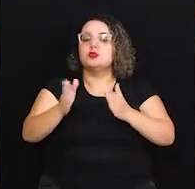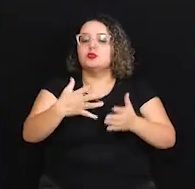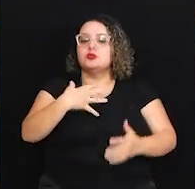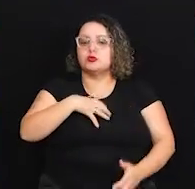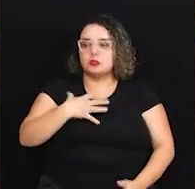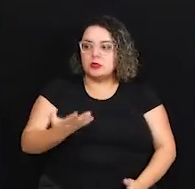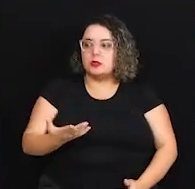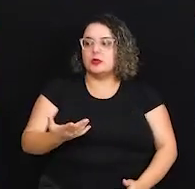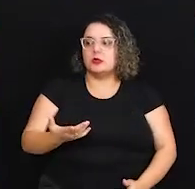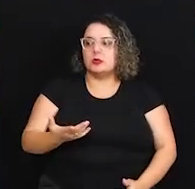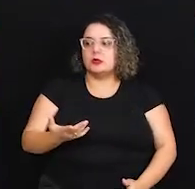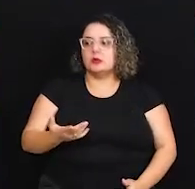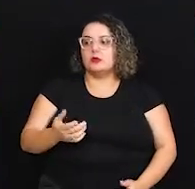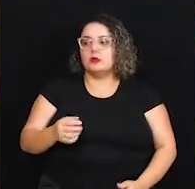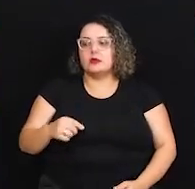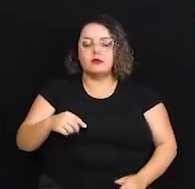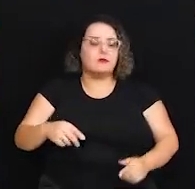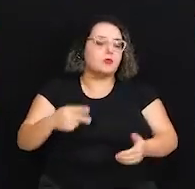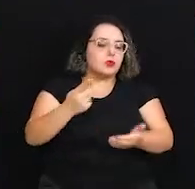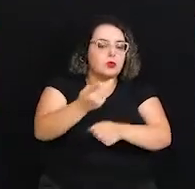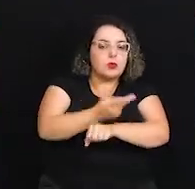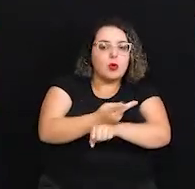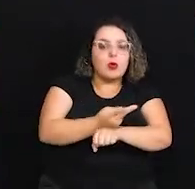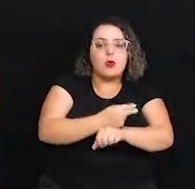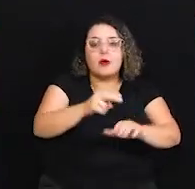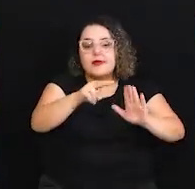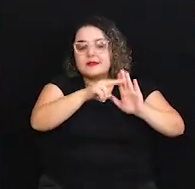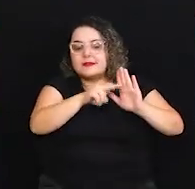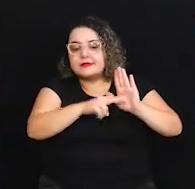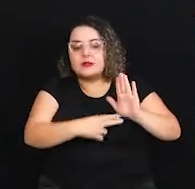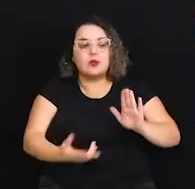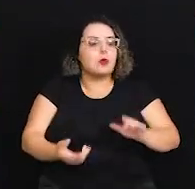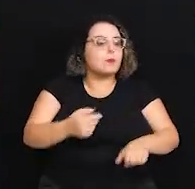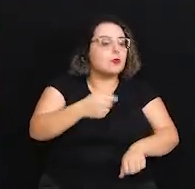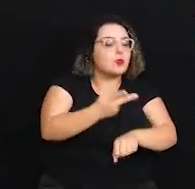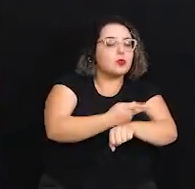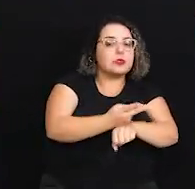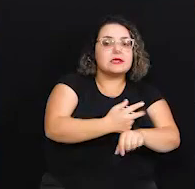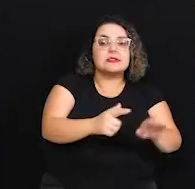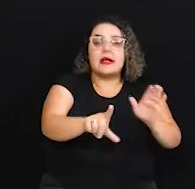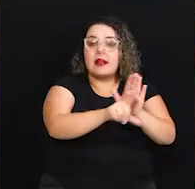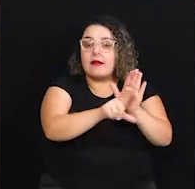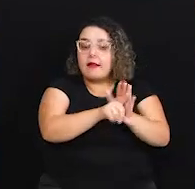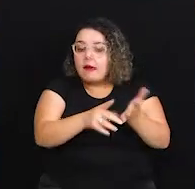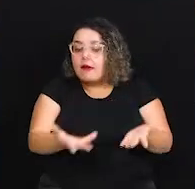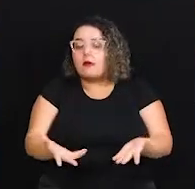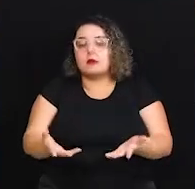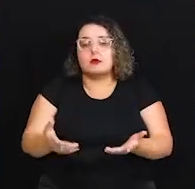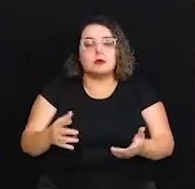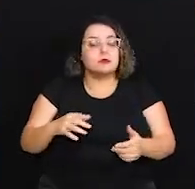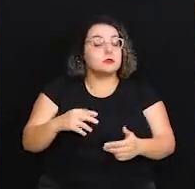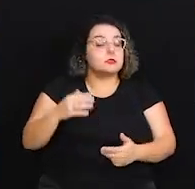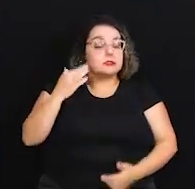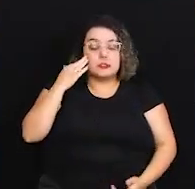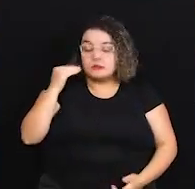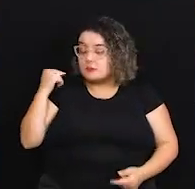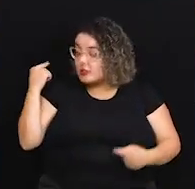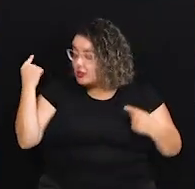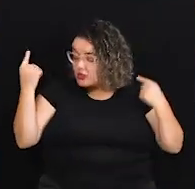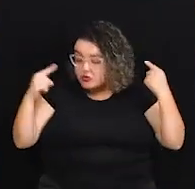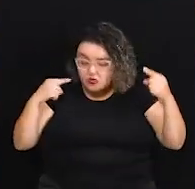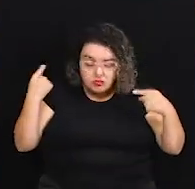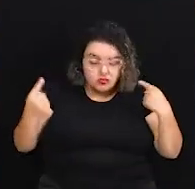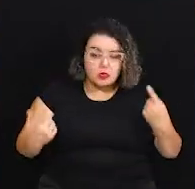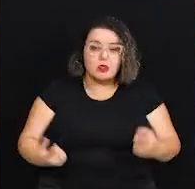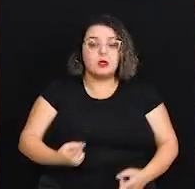E vai atrás dessa norma, vai atrás daquela norma, e aí você começa assim. E eu sei que foi uma loucura, né? E dentro de um mês,